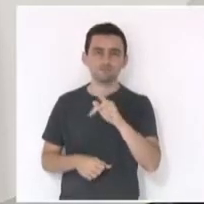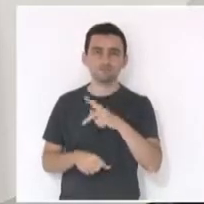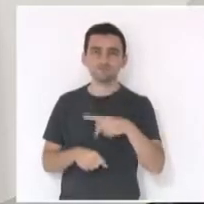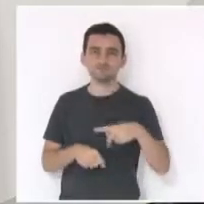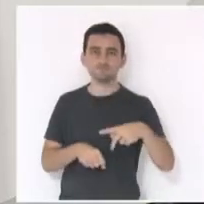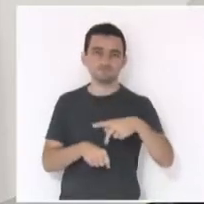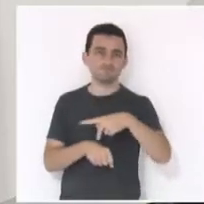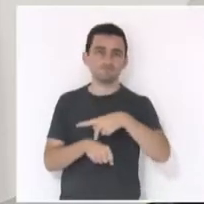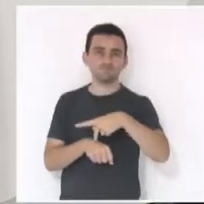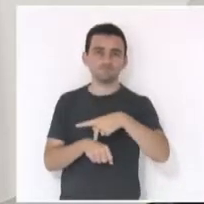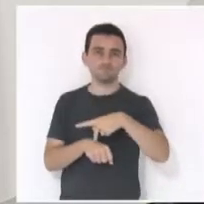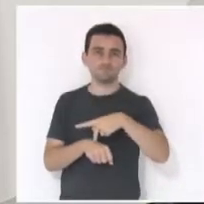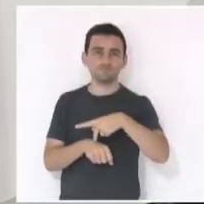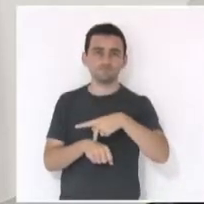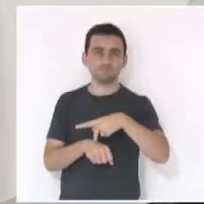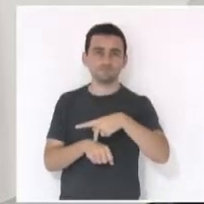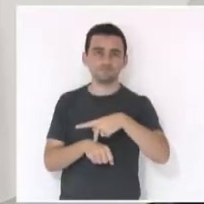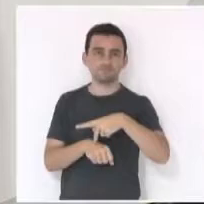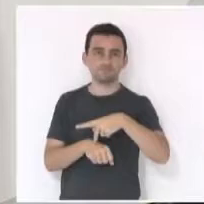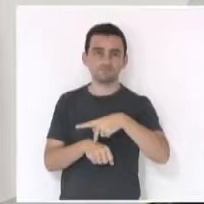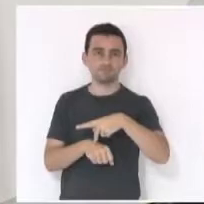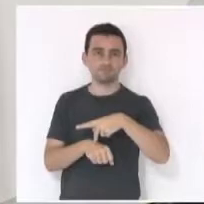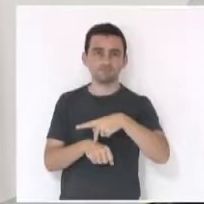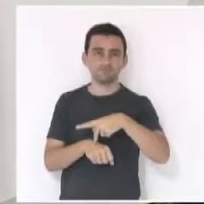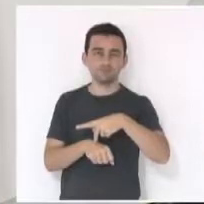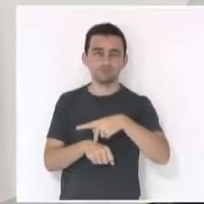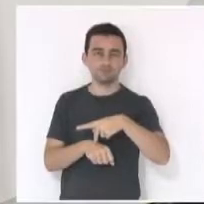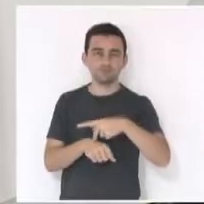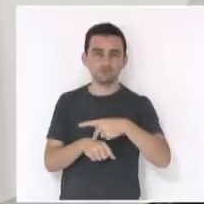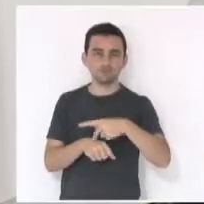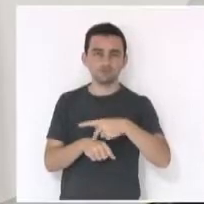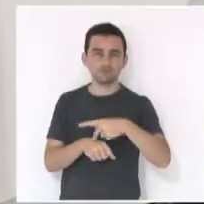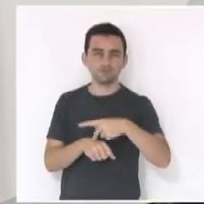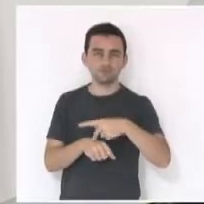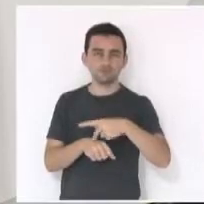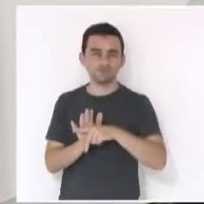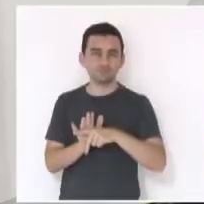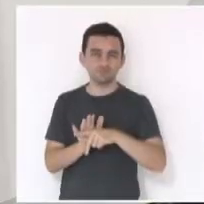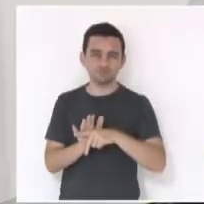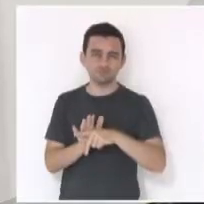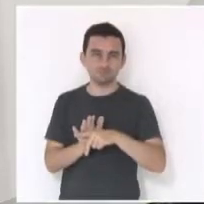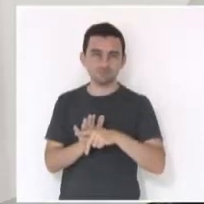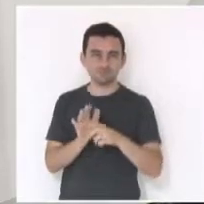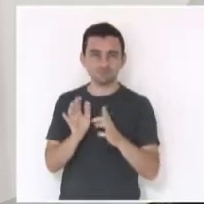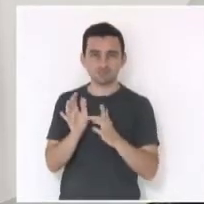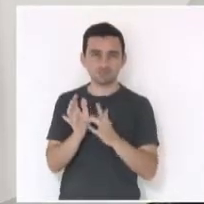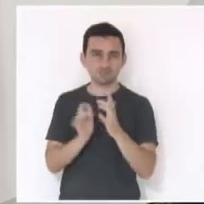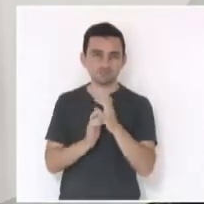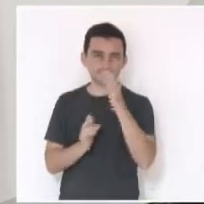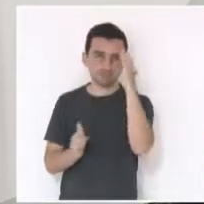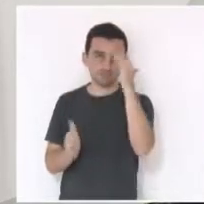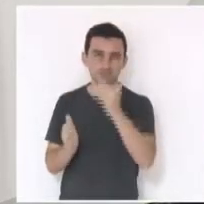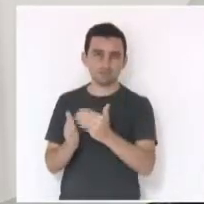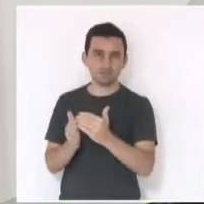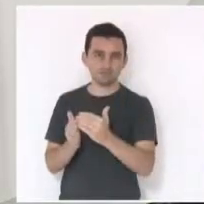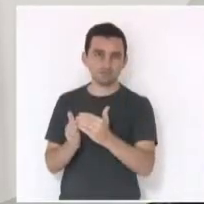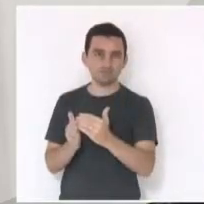um tiro cintura intitulamos como cristãos desejamos e queremos